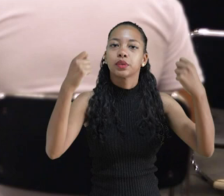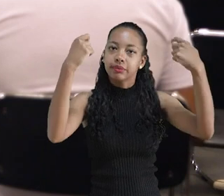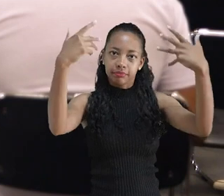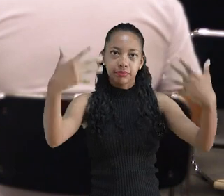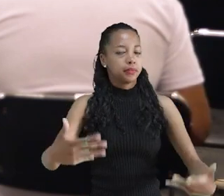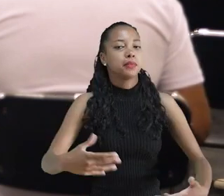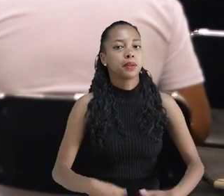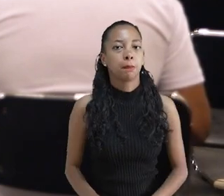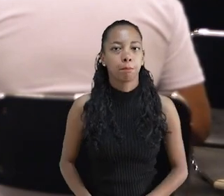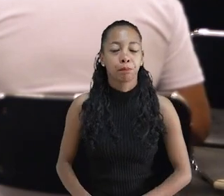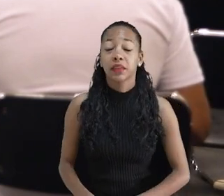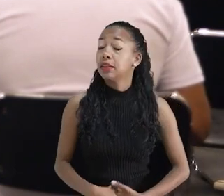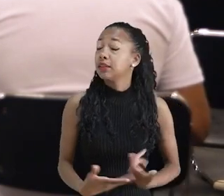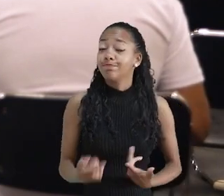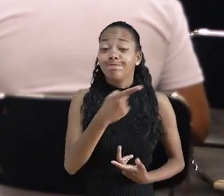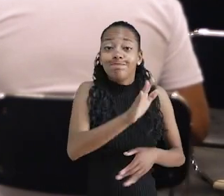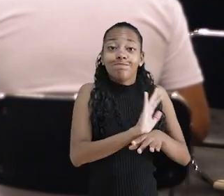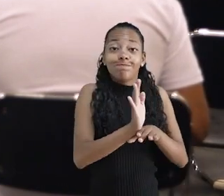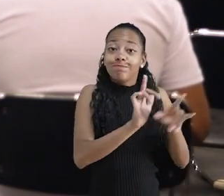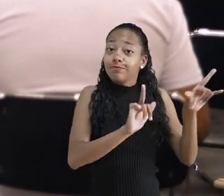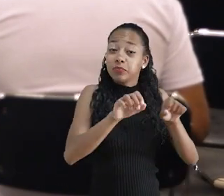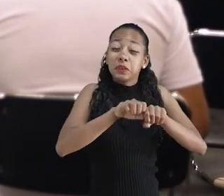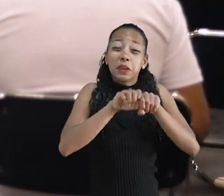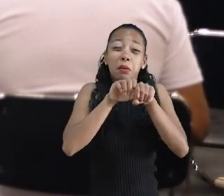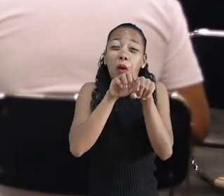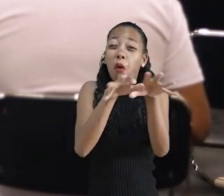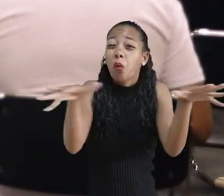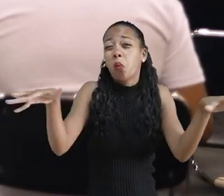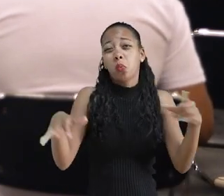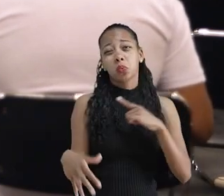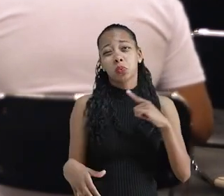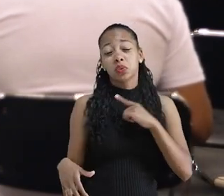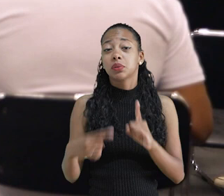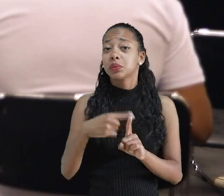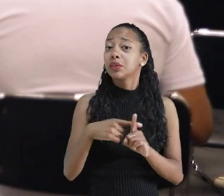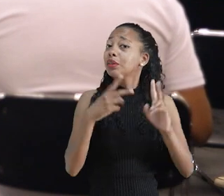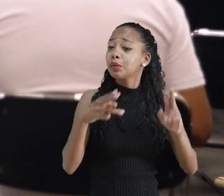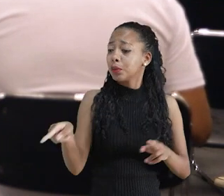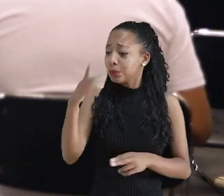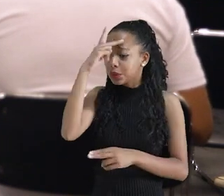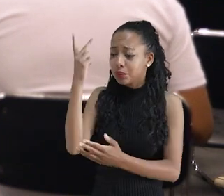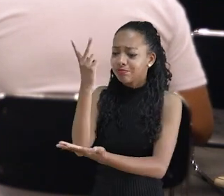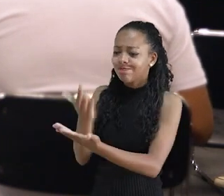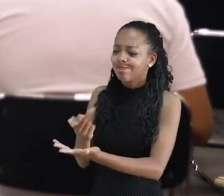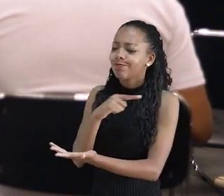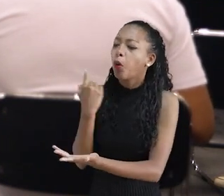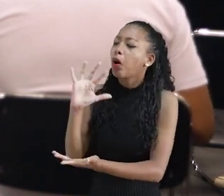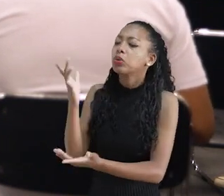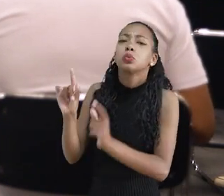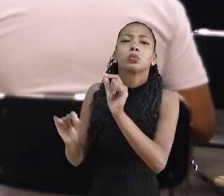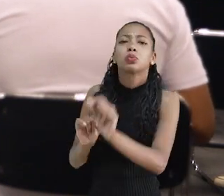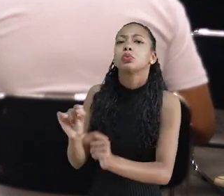Instagram e ele teve uma grande repercussão porque foi de alguma forma dar voz aqu aquelas vítimas que